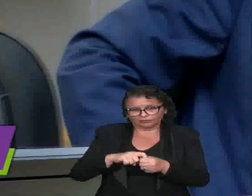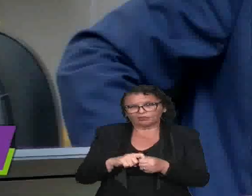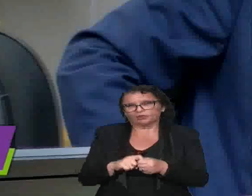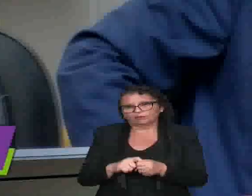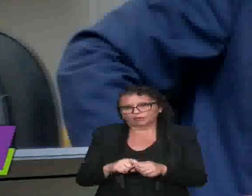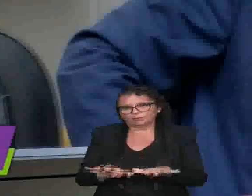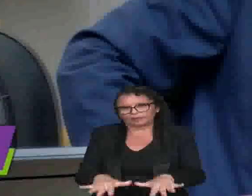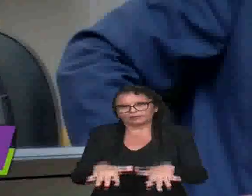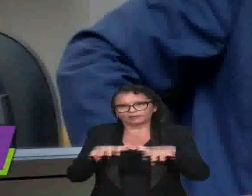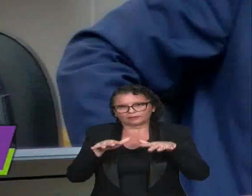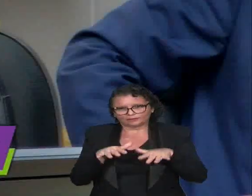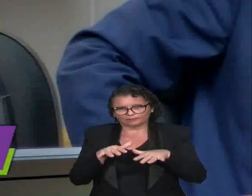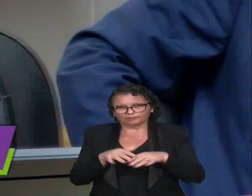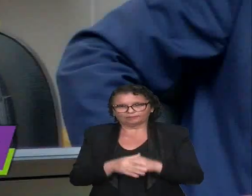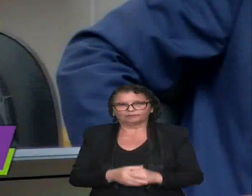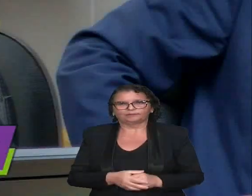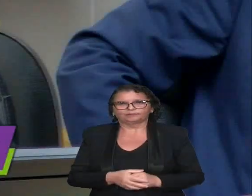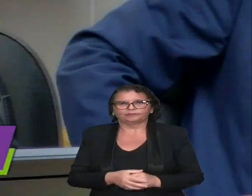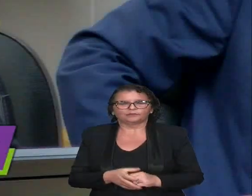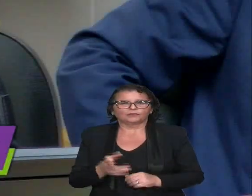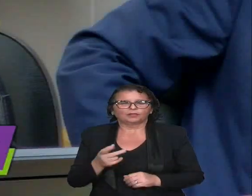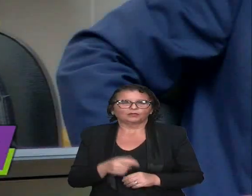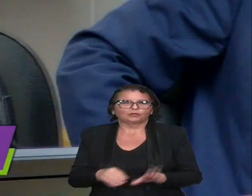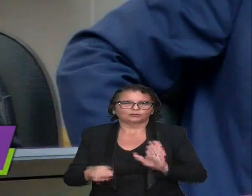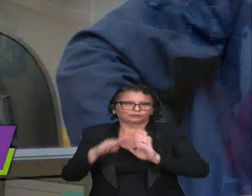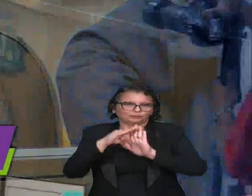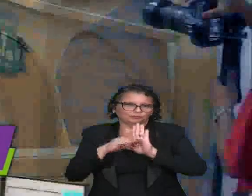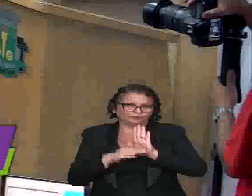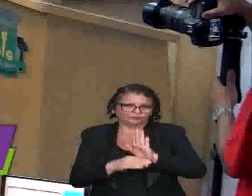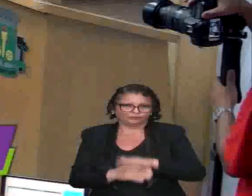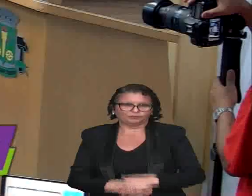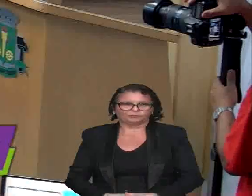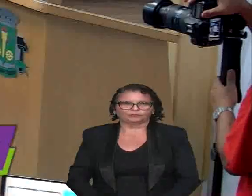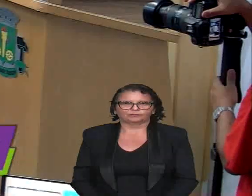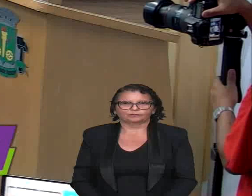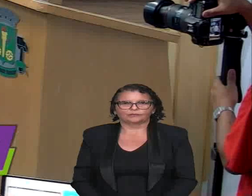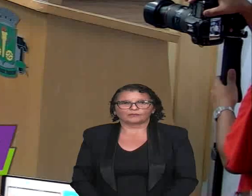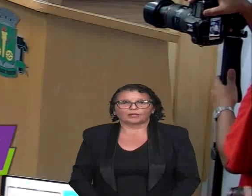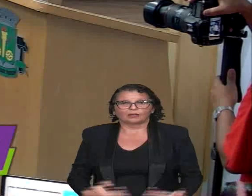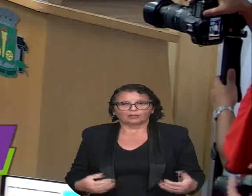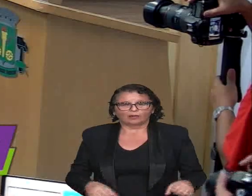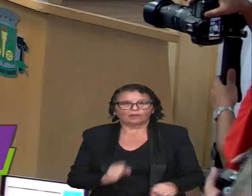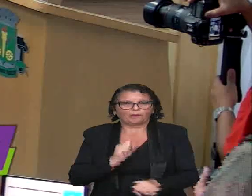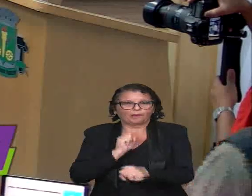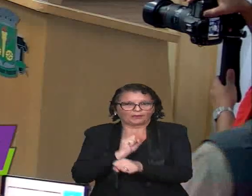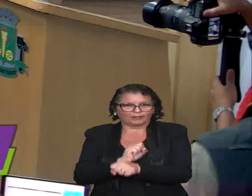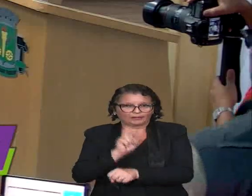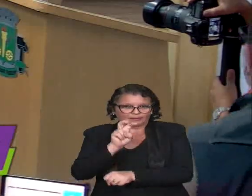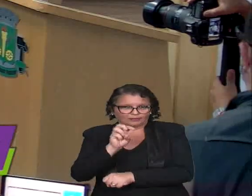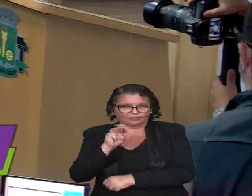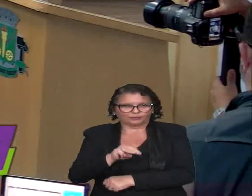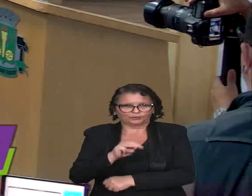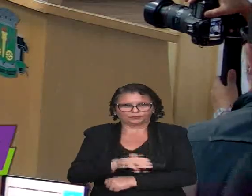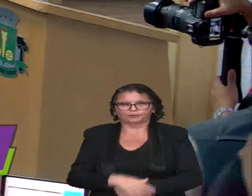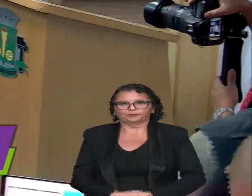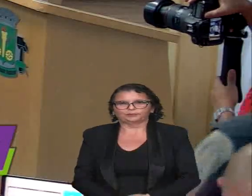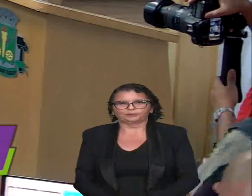nossa nossa sessão do expediente então a sessão está suspensa por C